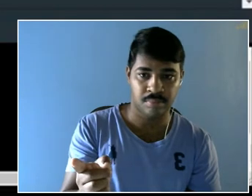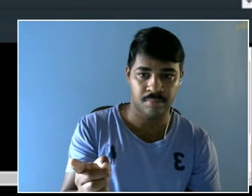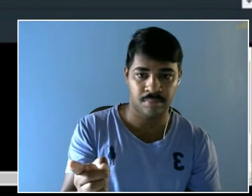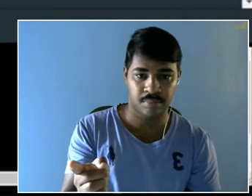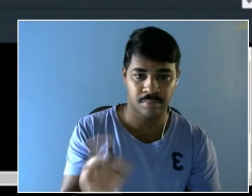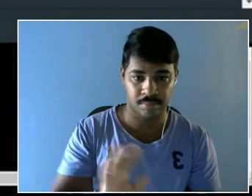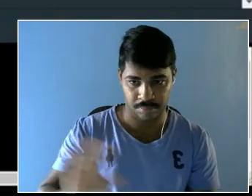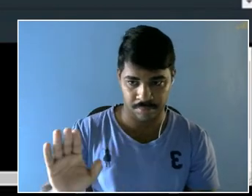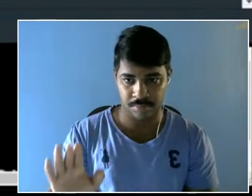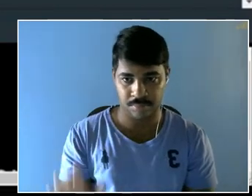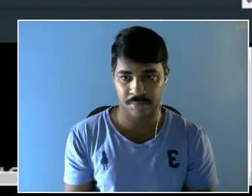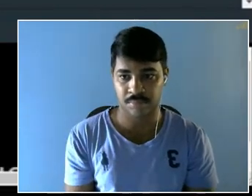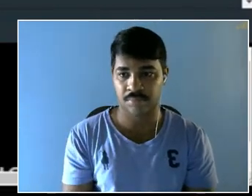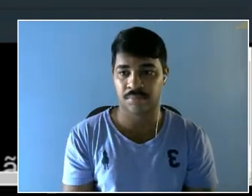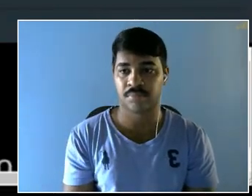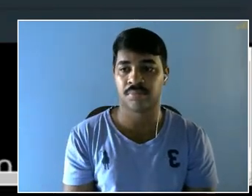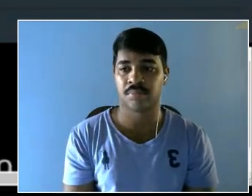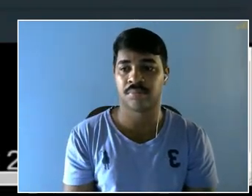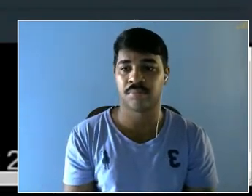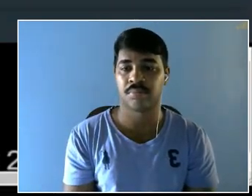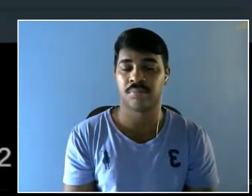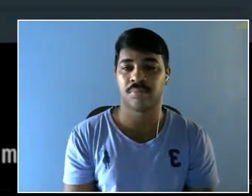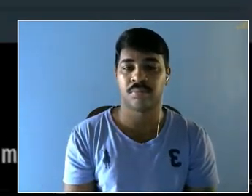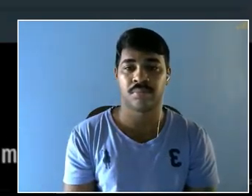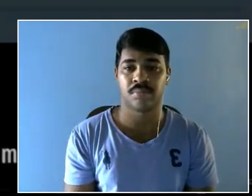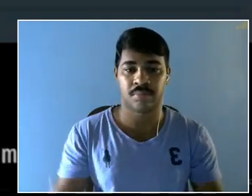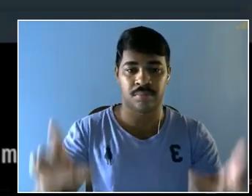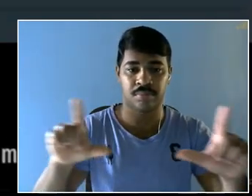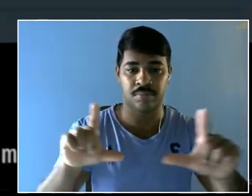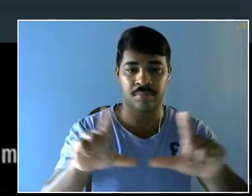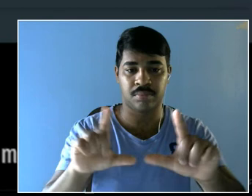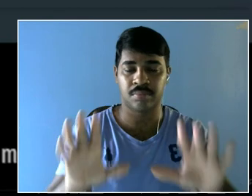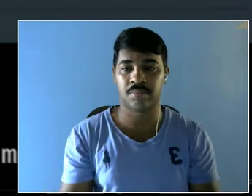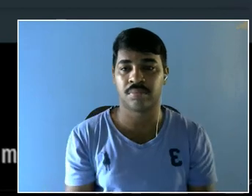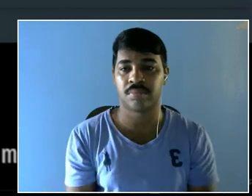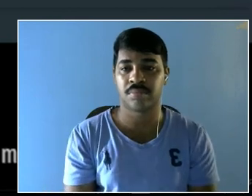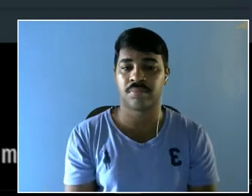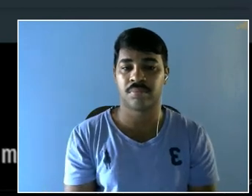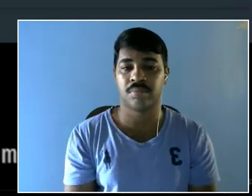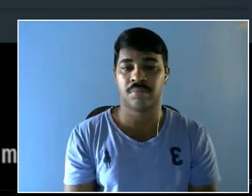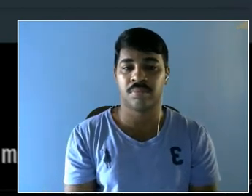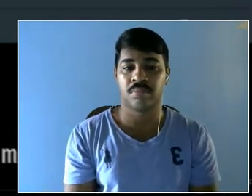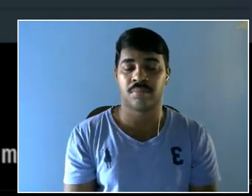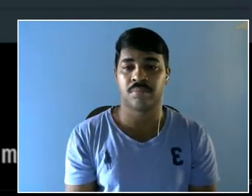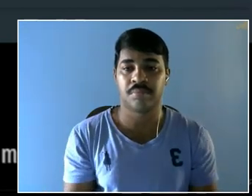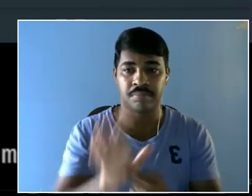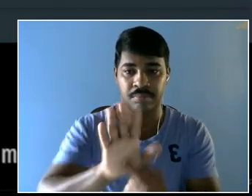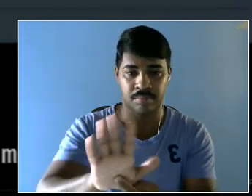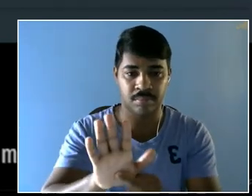certo? Aqui está muito grande, aqui, deixa eu... Aí. Ele foi lá e disse oi. Muito